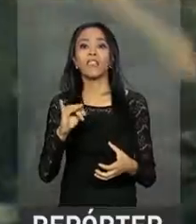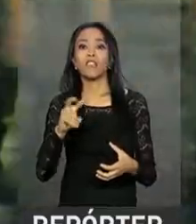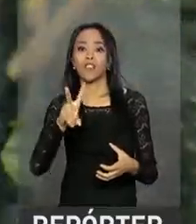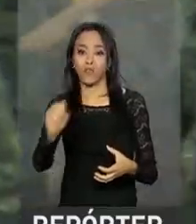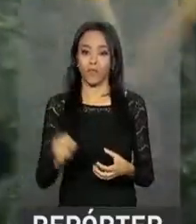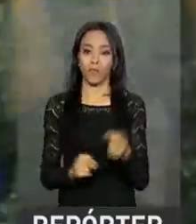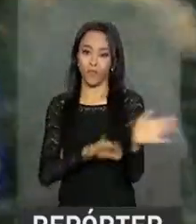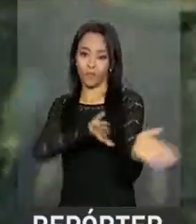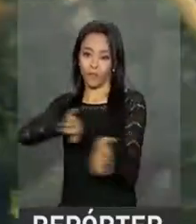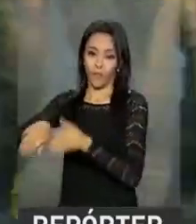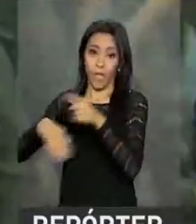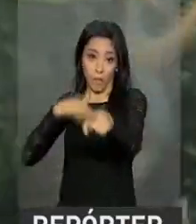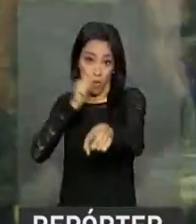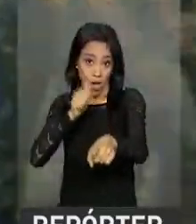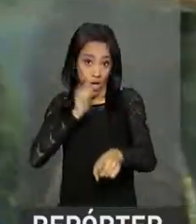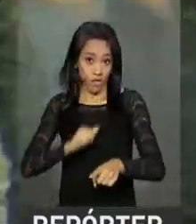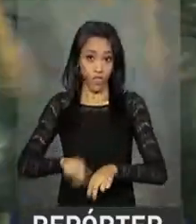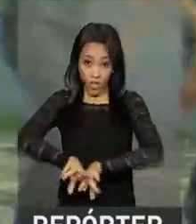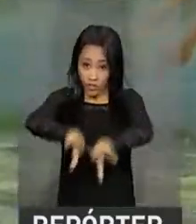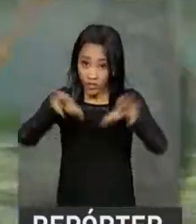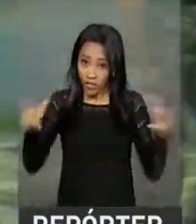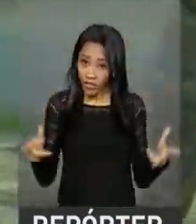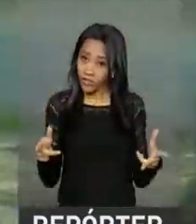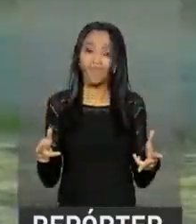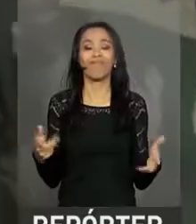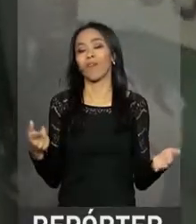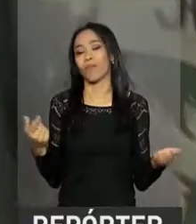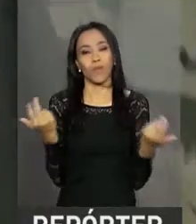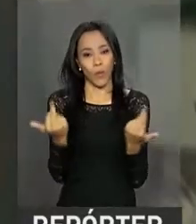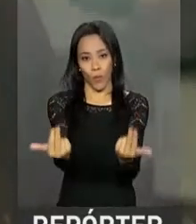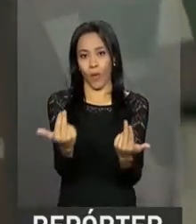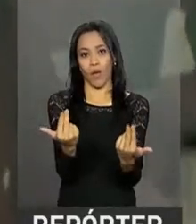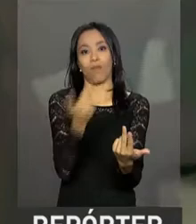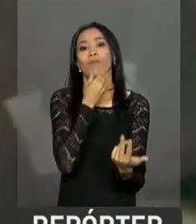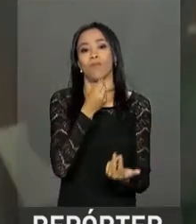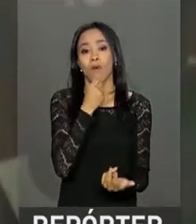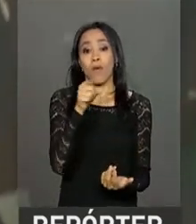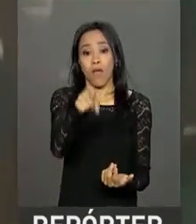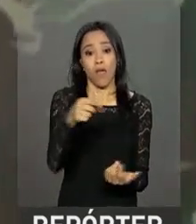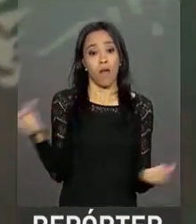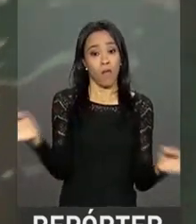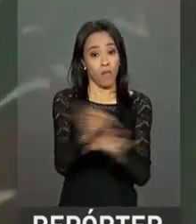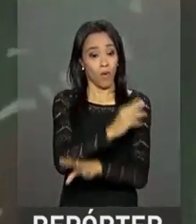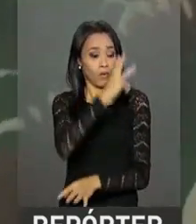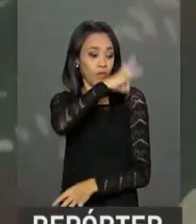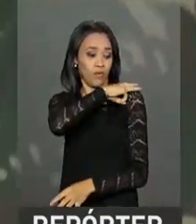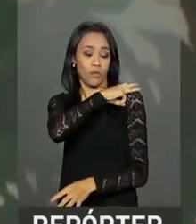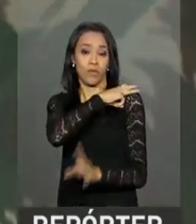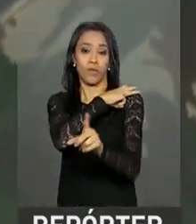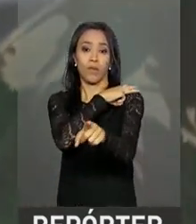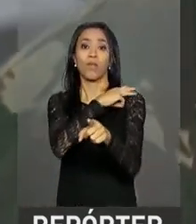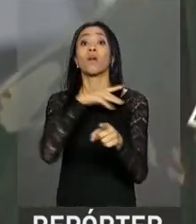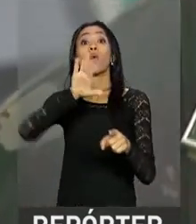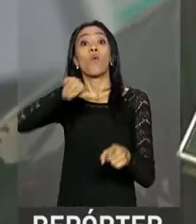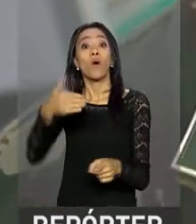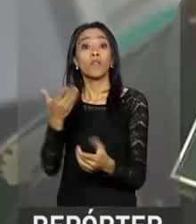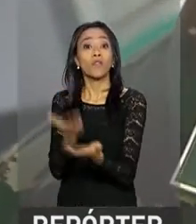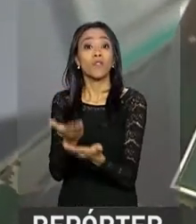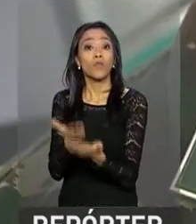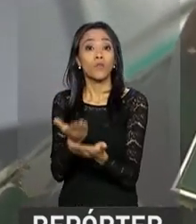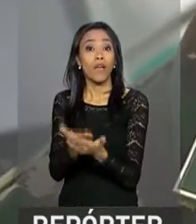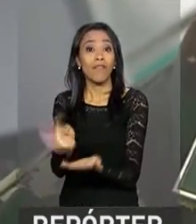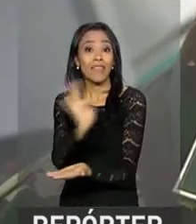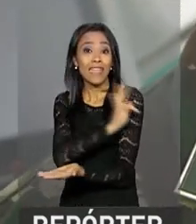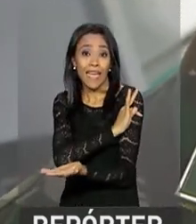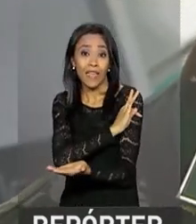Para mulheres, não há distinção na forma de ingresso. Joyce concluiu o ensino médio enquanto fazia um curso de técnico de